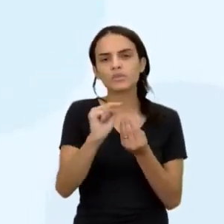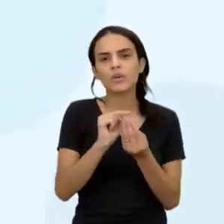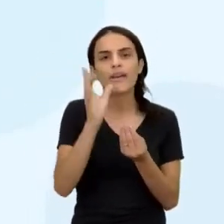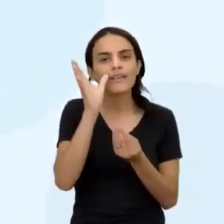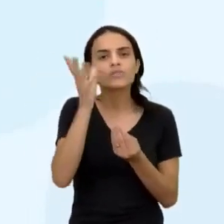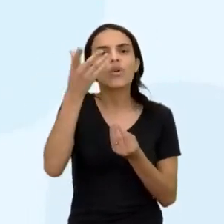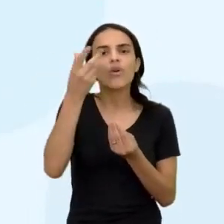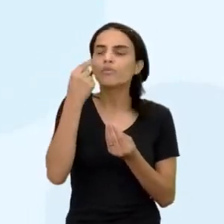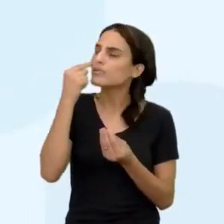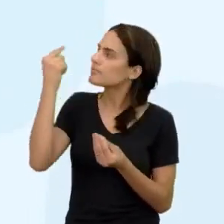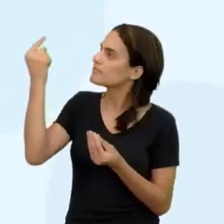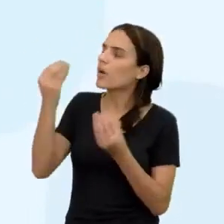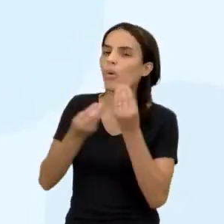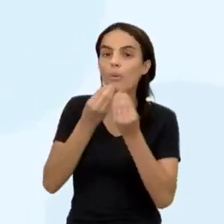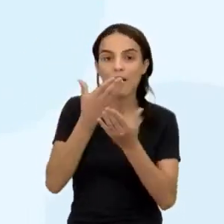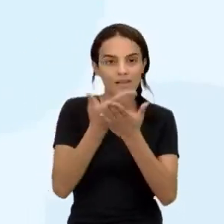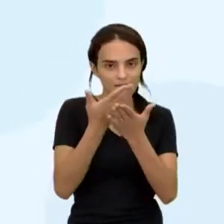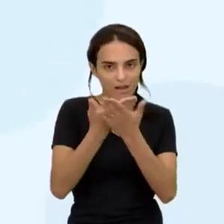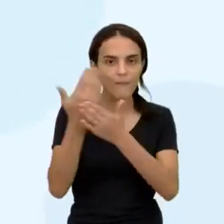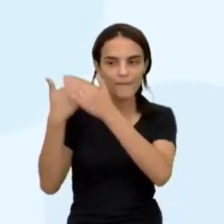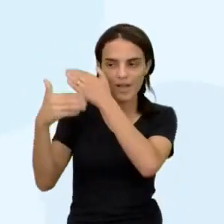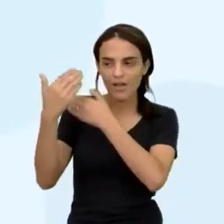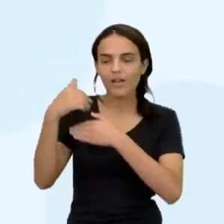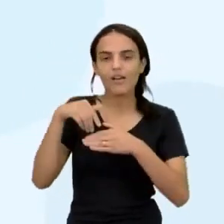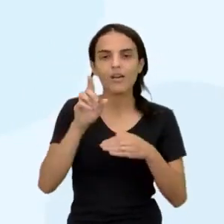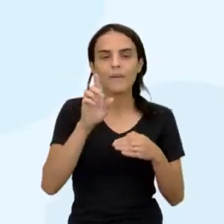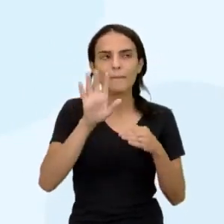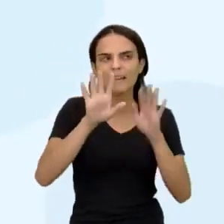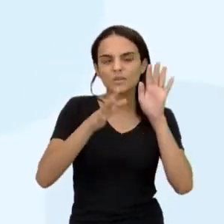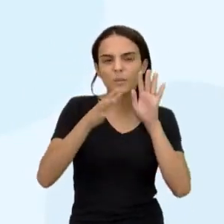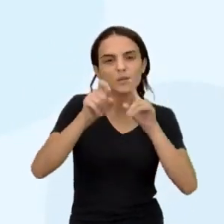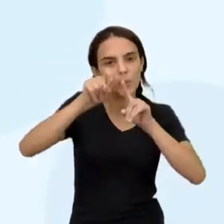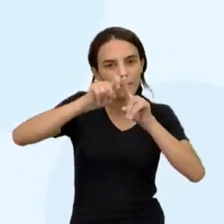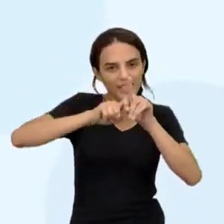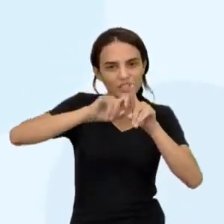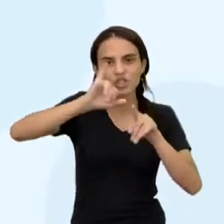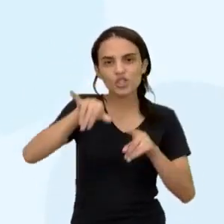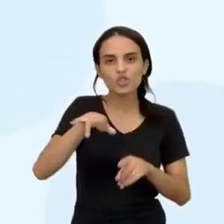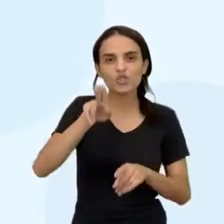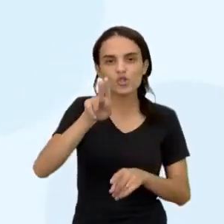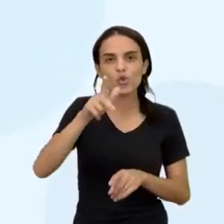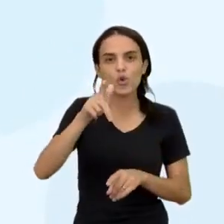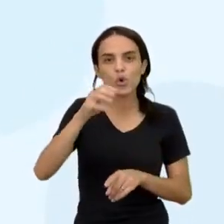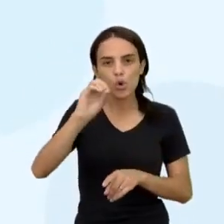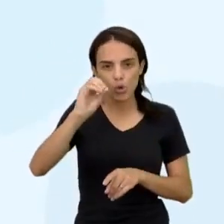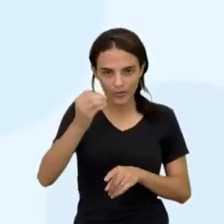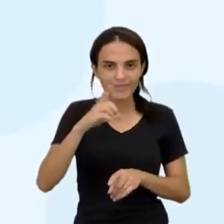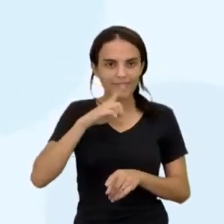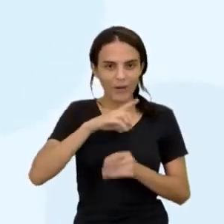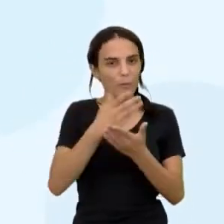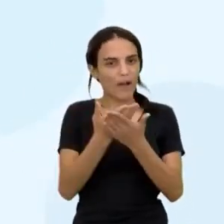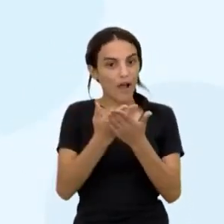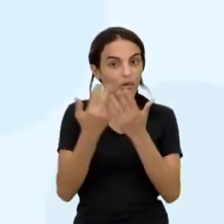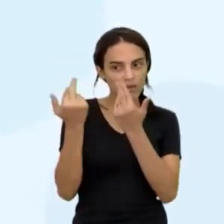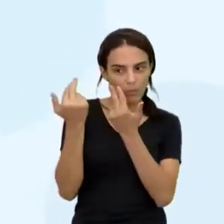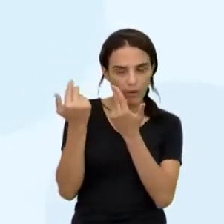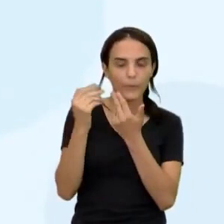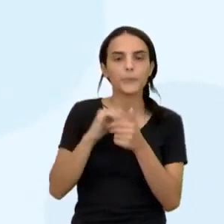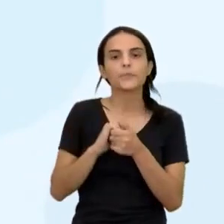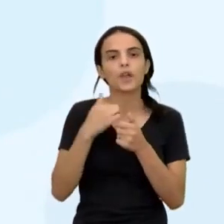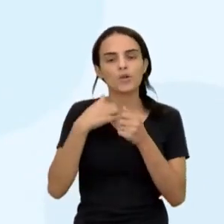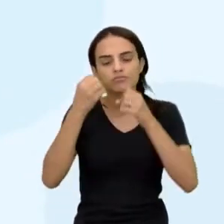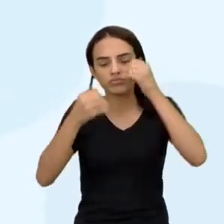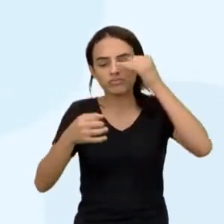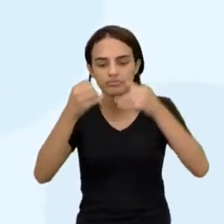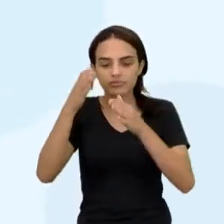Então, nas aulas anteriores, essa aula foi feita lá no mês de junho, né? Eu tenho uma aula igual a essa. Então, eu expliquei um passo a passo, expliquei